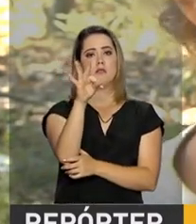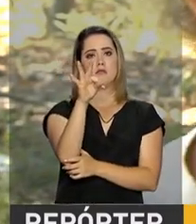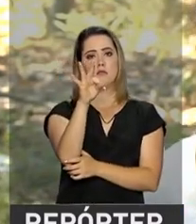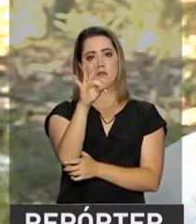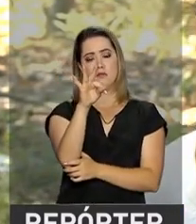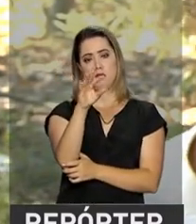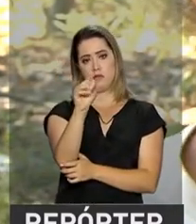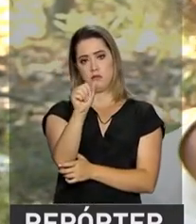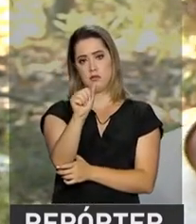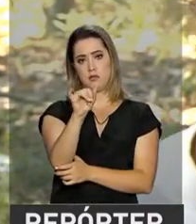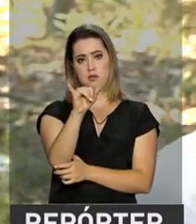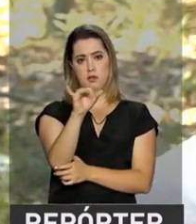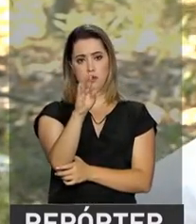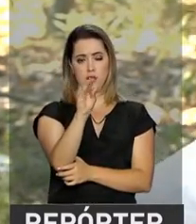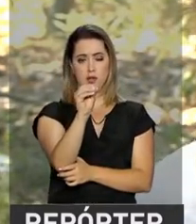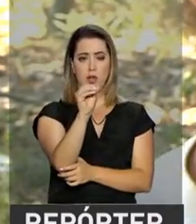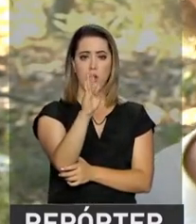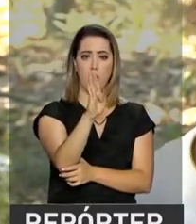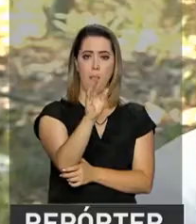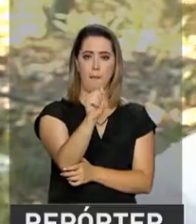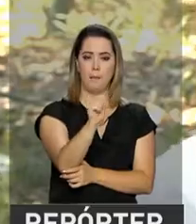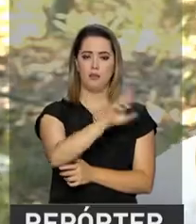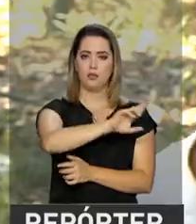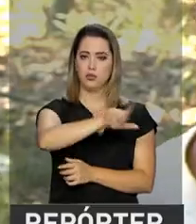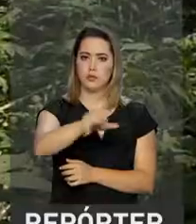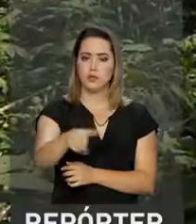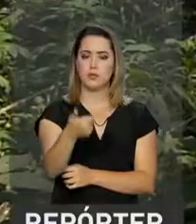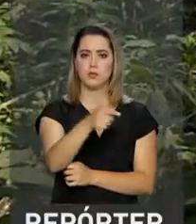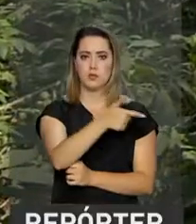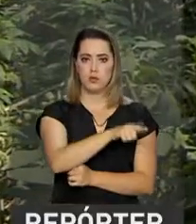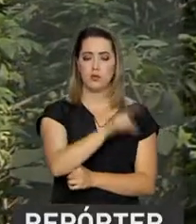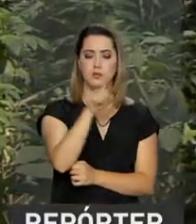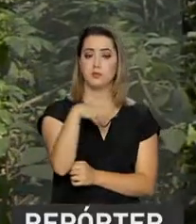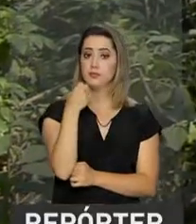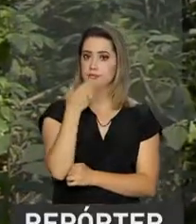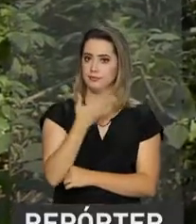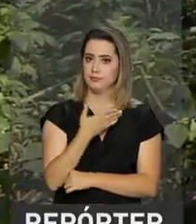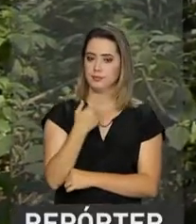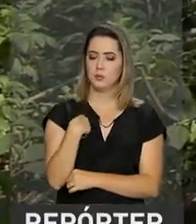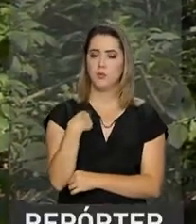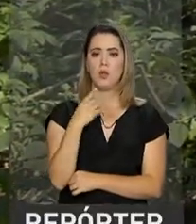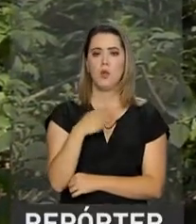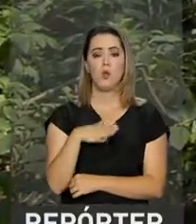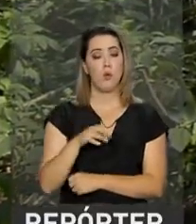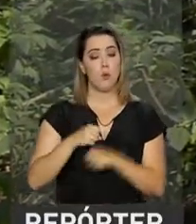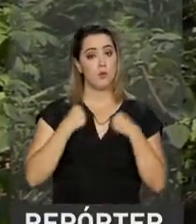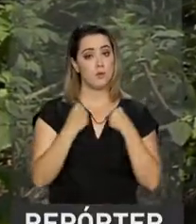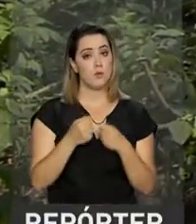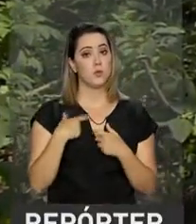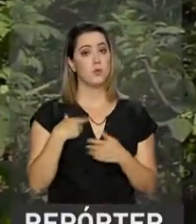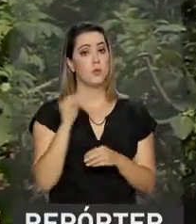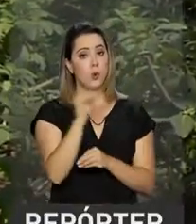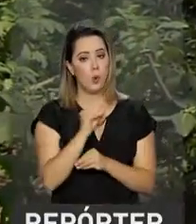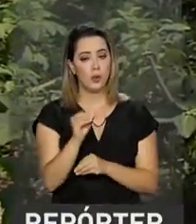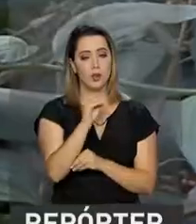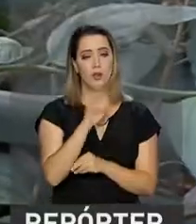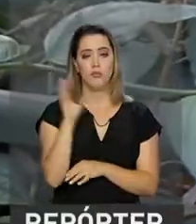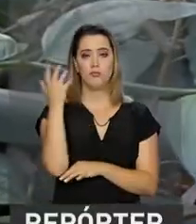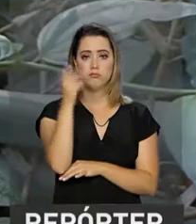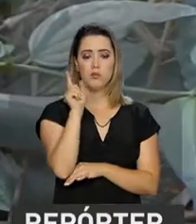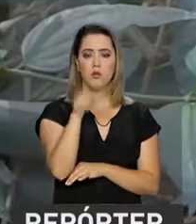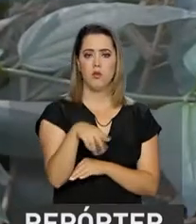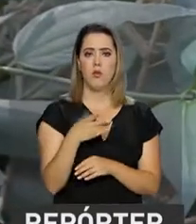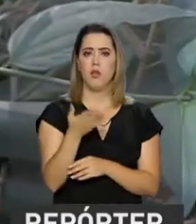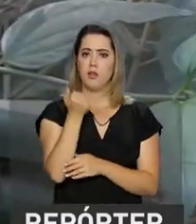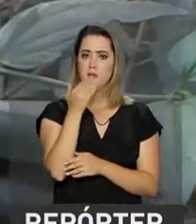é cerrada e outras muitas outras à disposição para cuidar de tanta planta os 57 anos tem